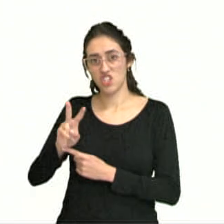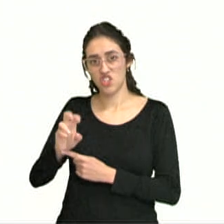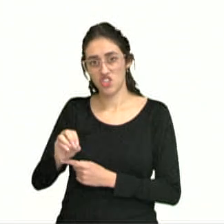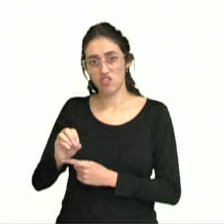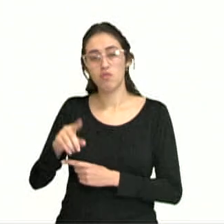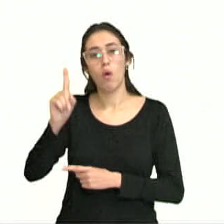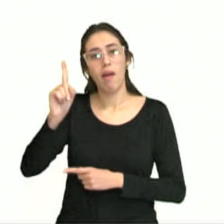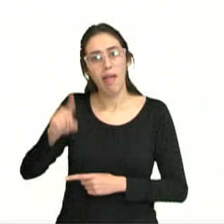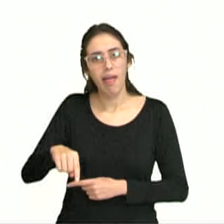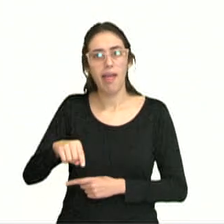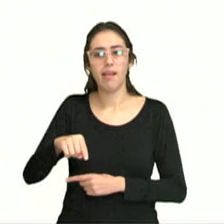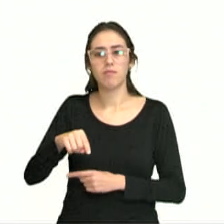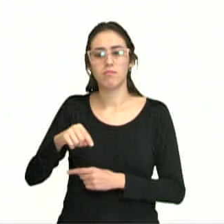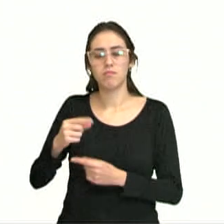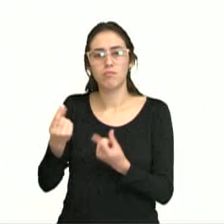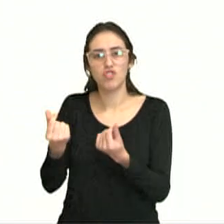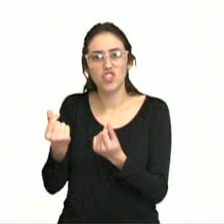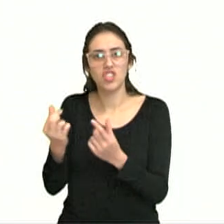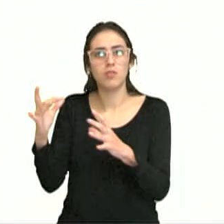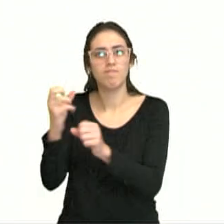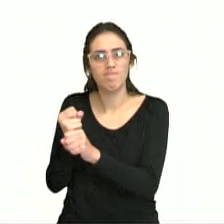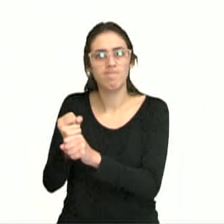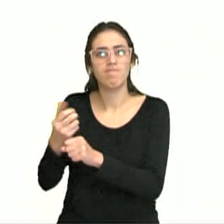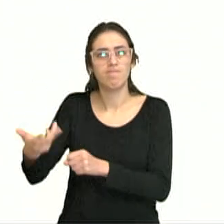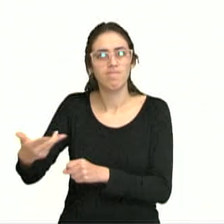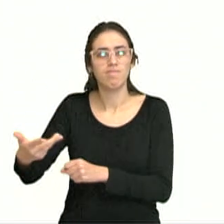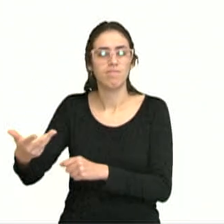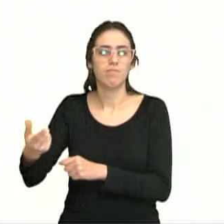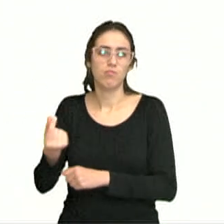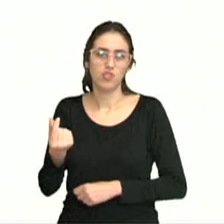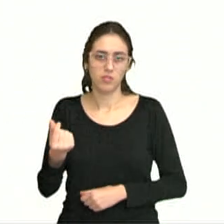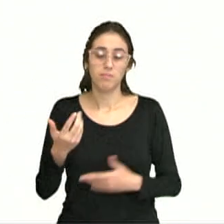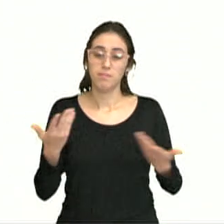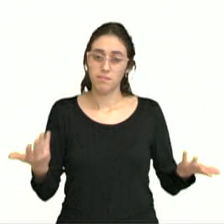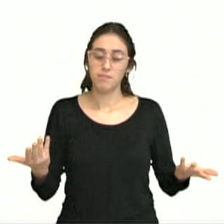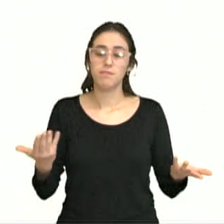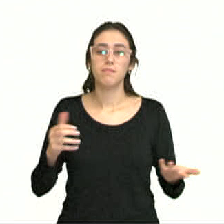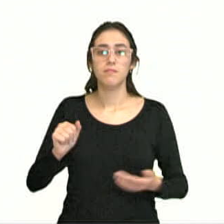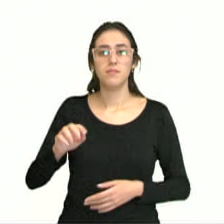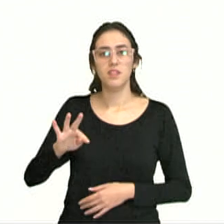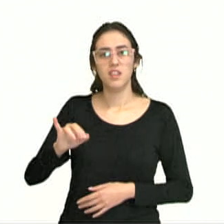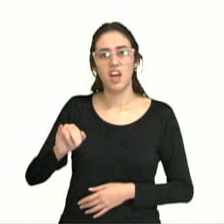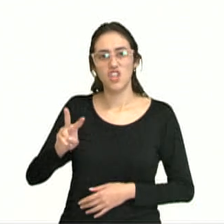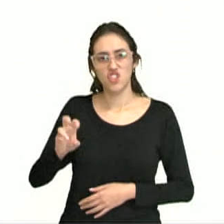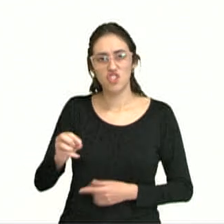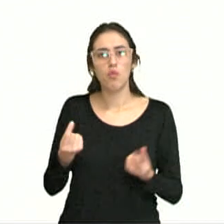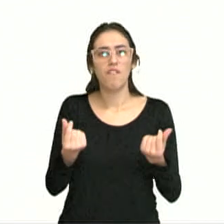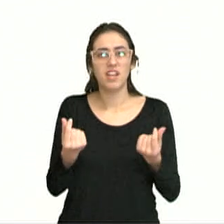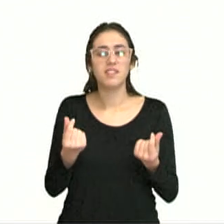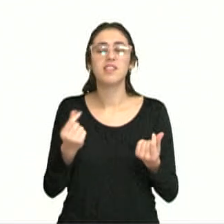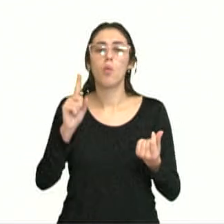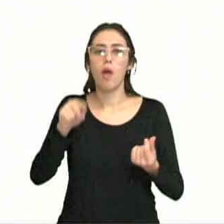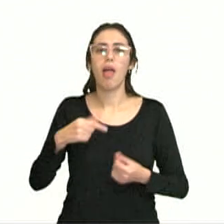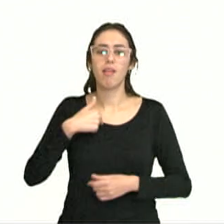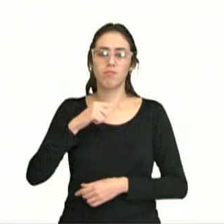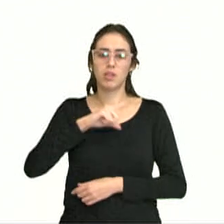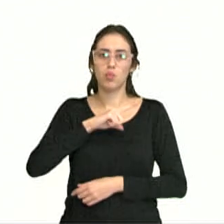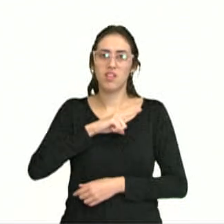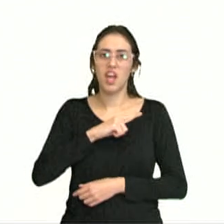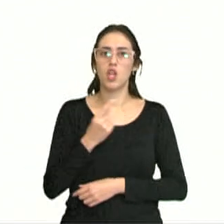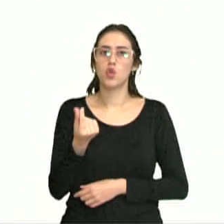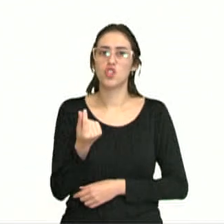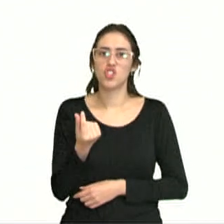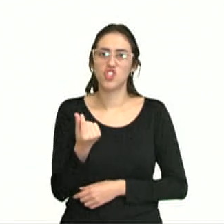produzindo, gerando algo. Portanto, ativos financeiros são posses que valem e que geram dinheiro para